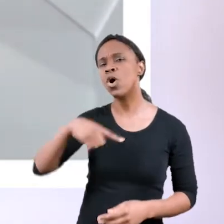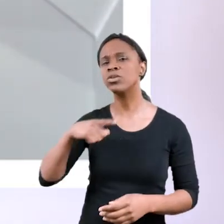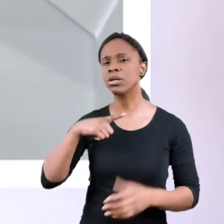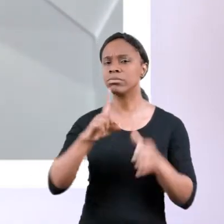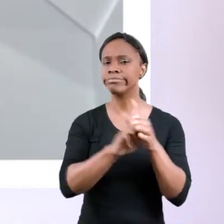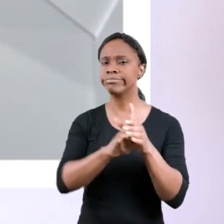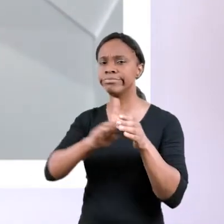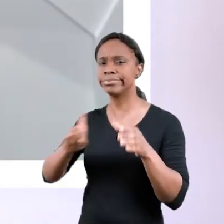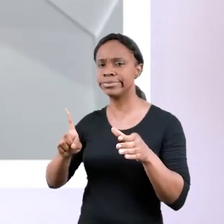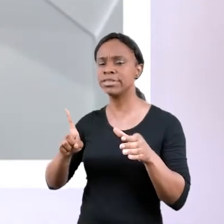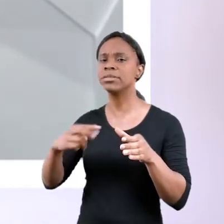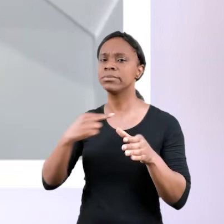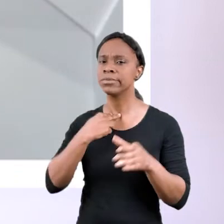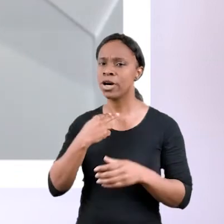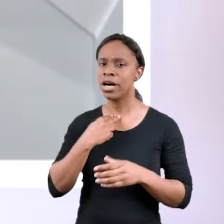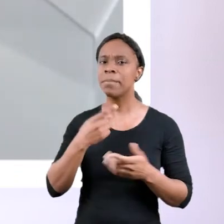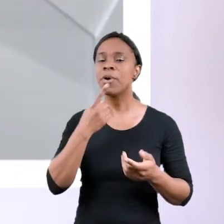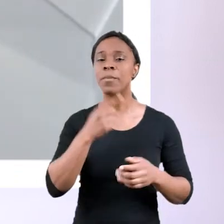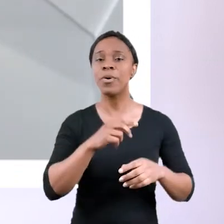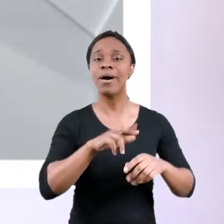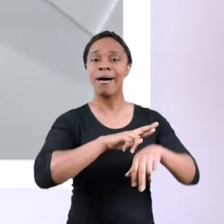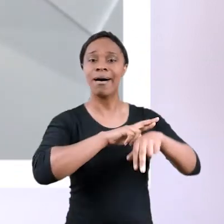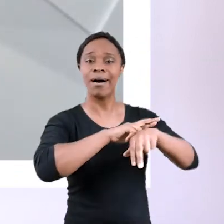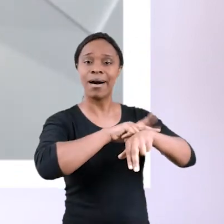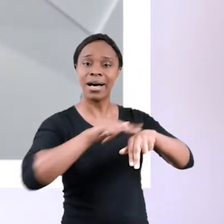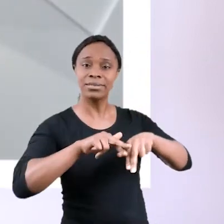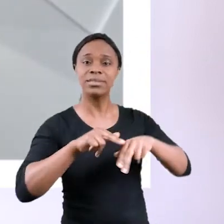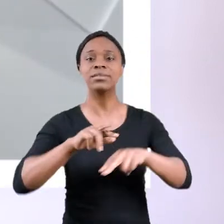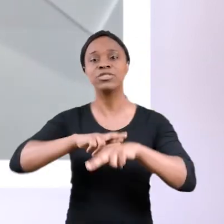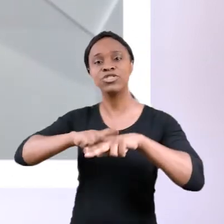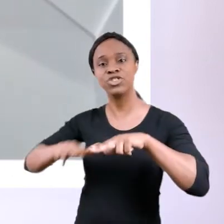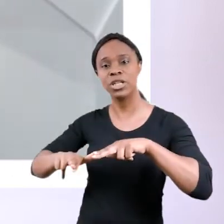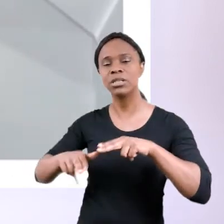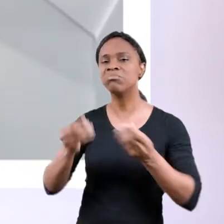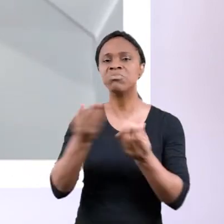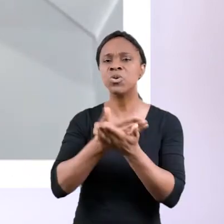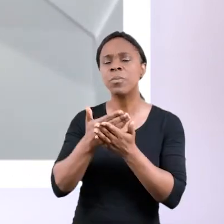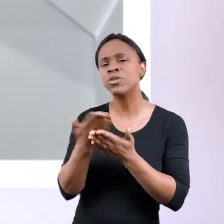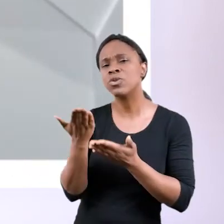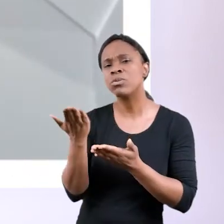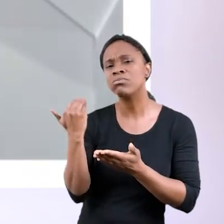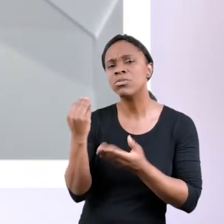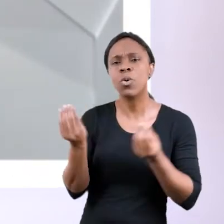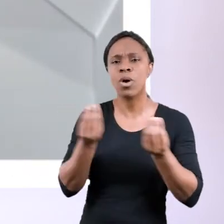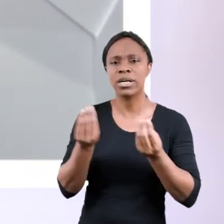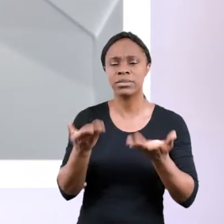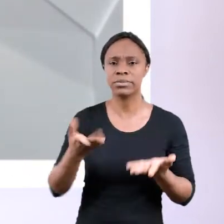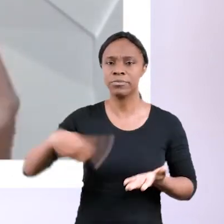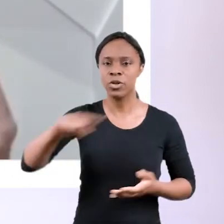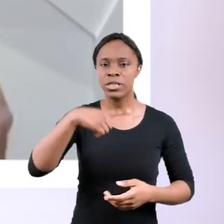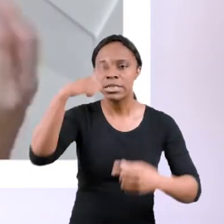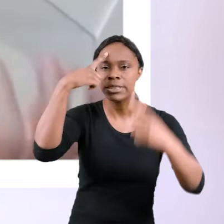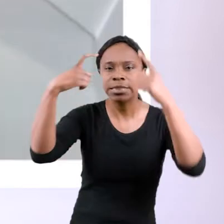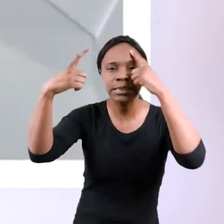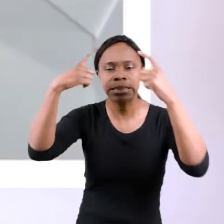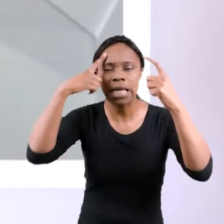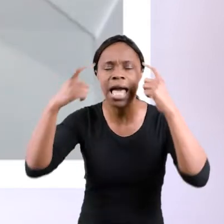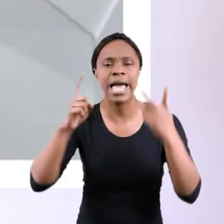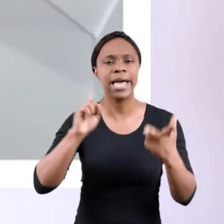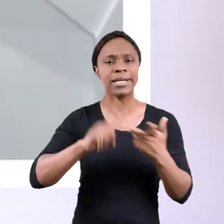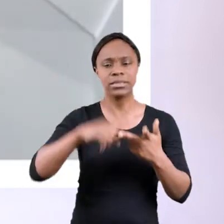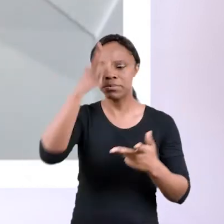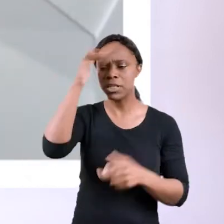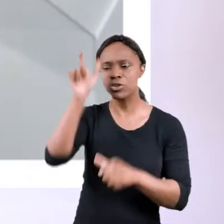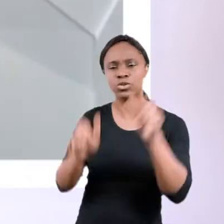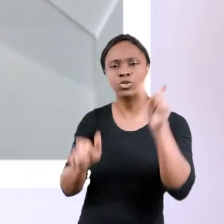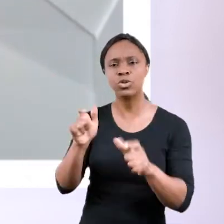segregação ocupacional baseada em raça e gênero. Mas de onde isso vem? Pois bem, todas as nossas ideias a respeito dessas pessoas